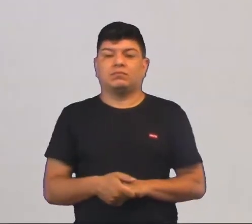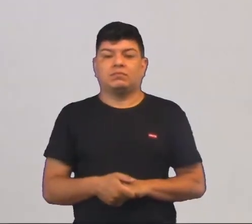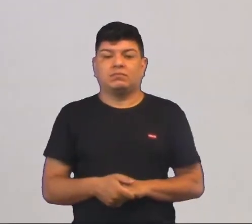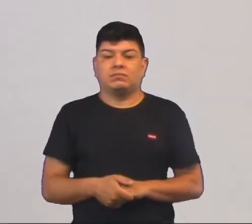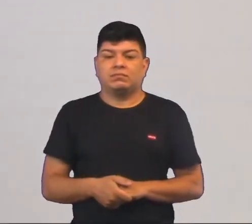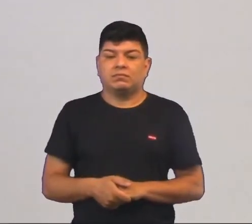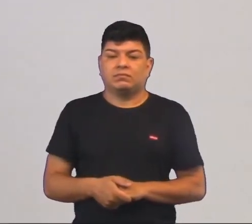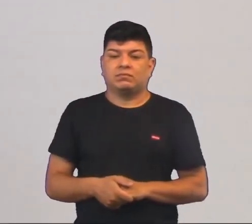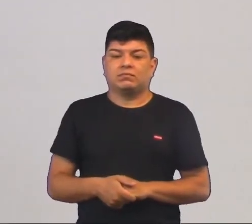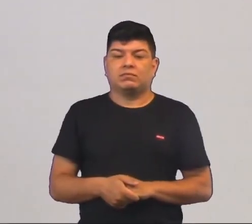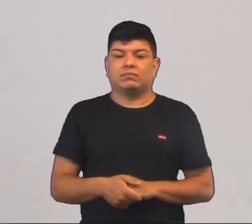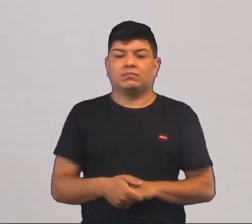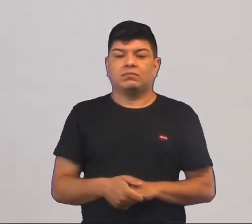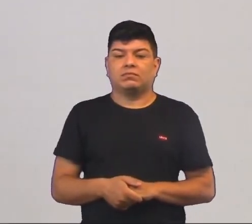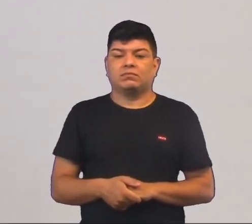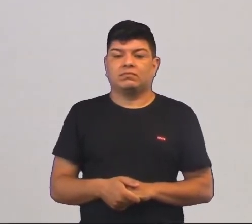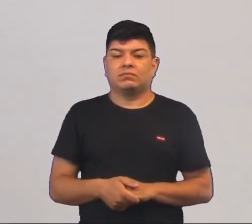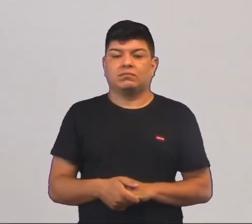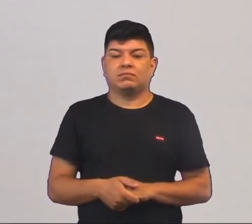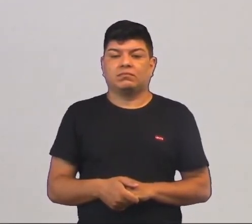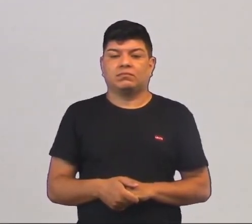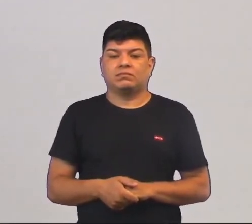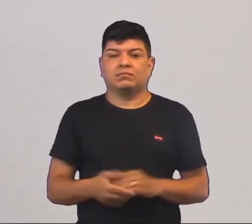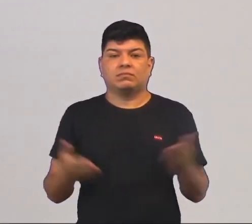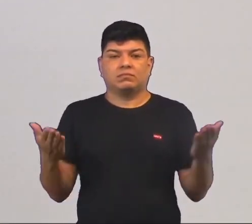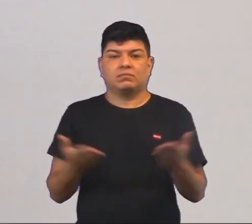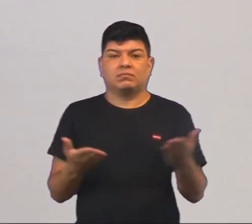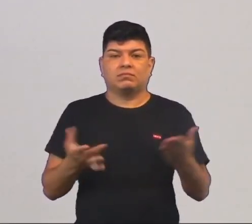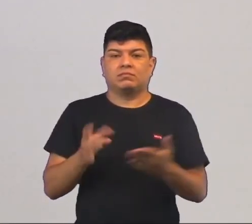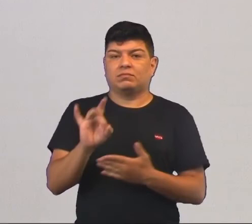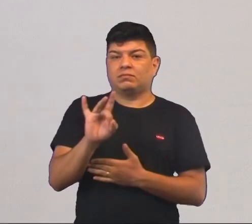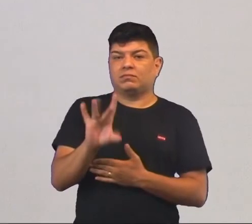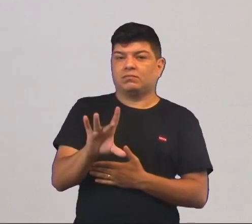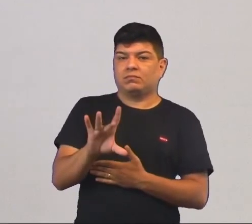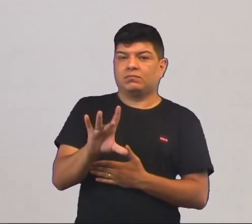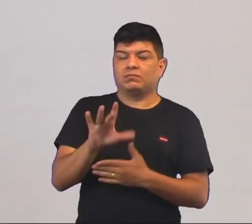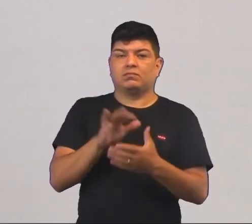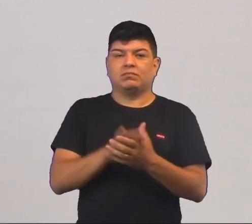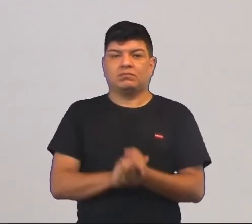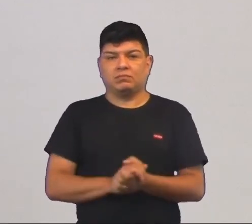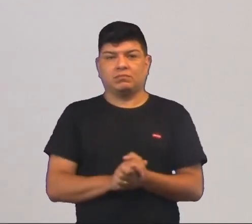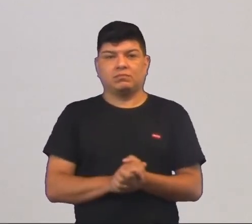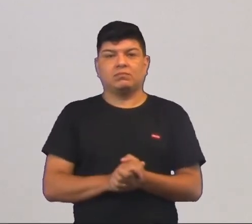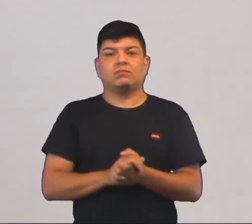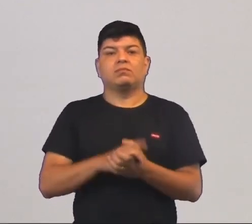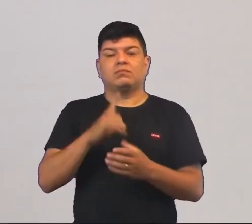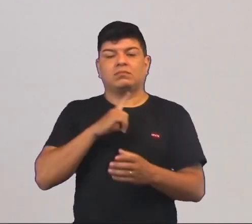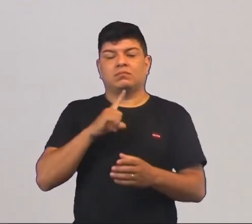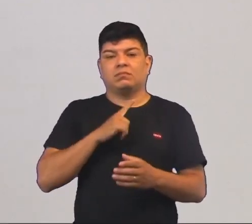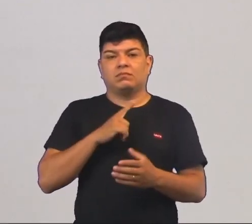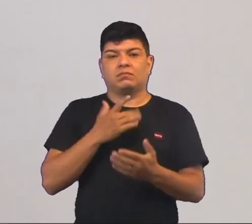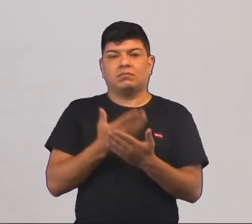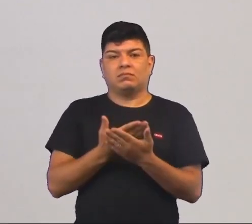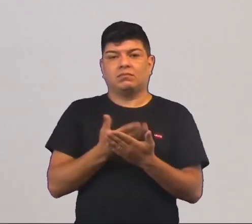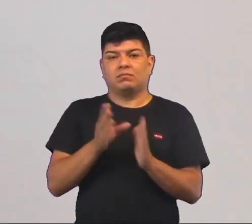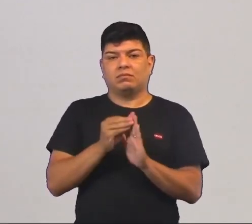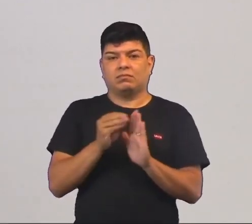Por hoje é só, né? Para ter acesso a